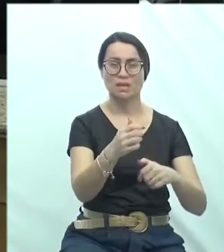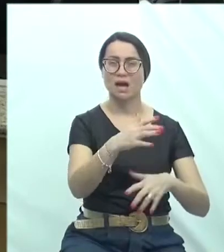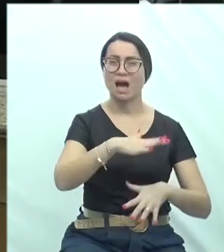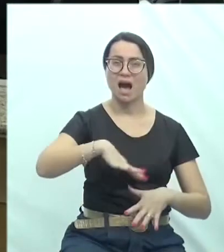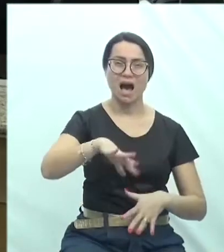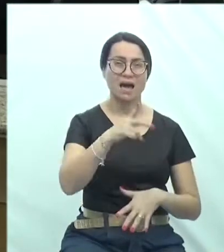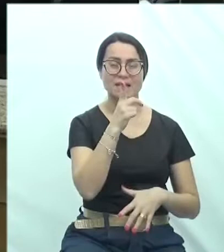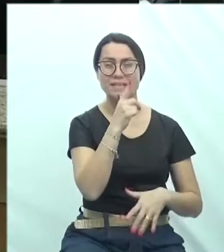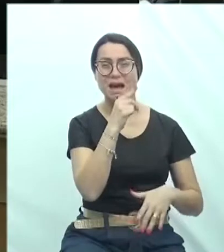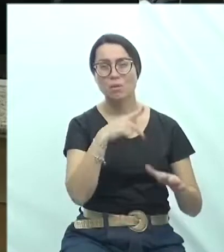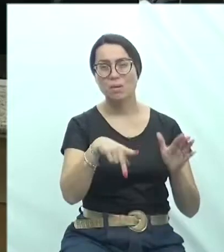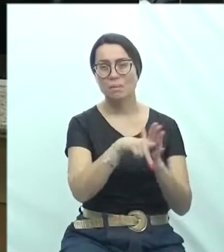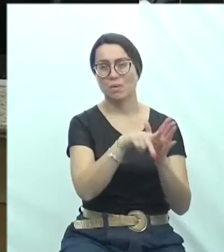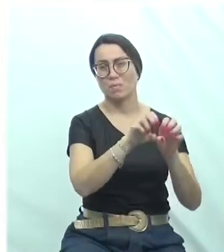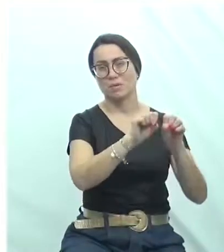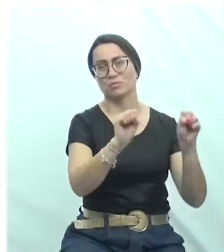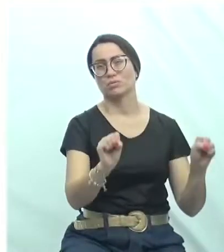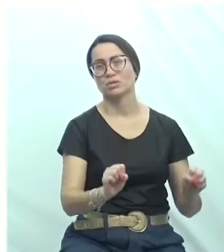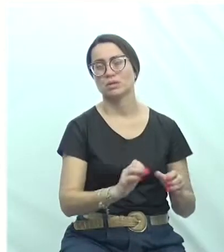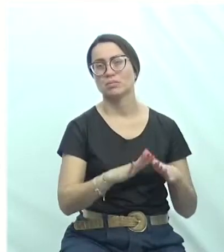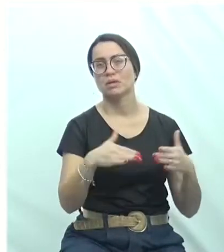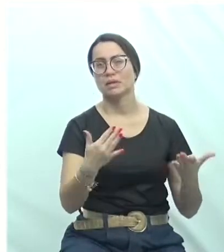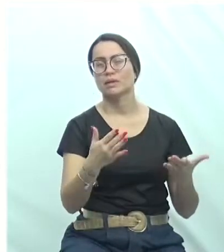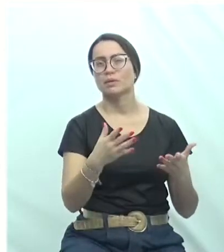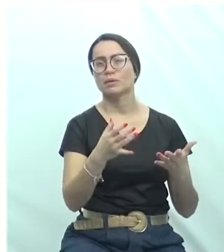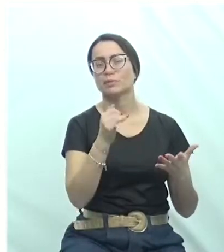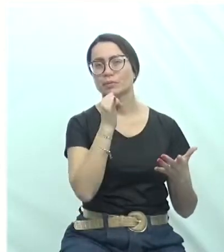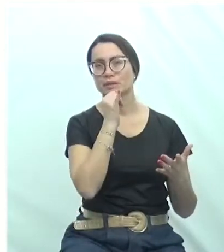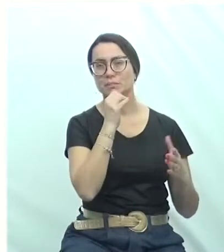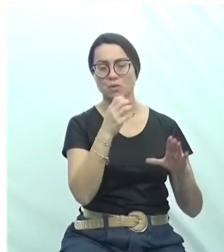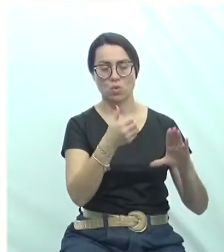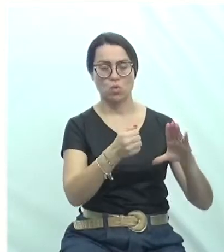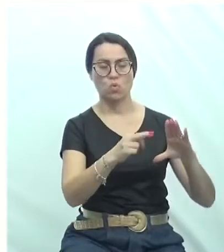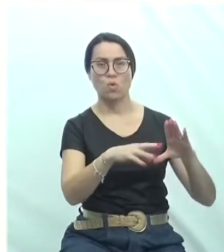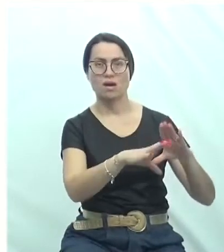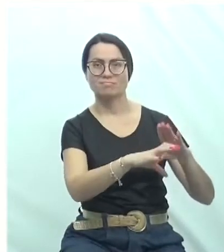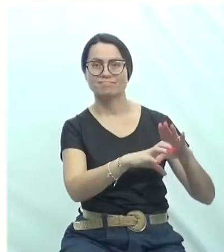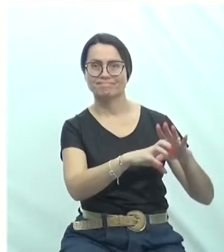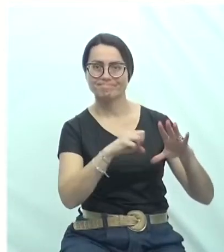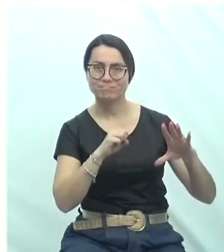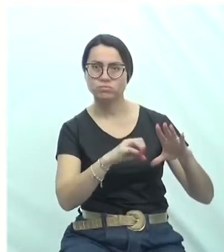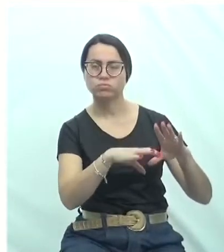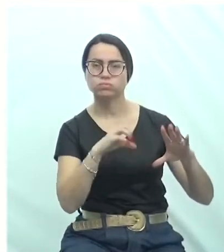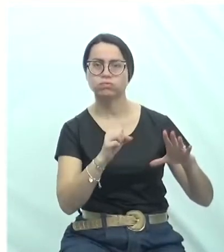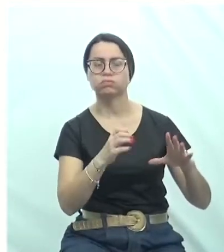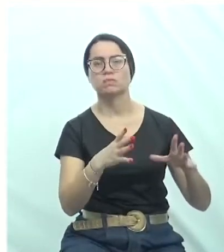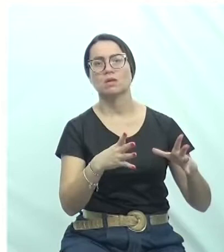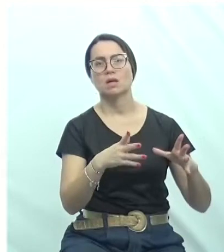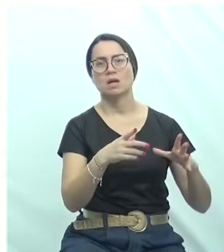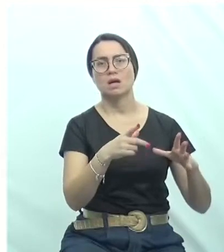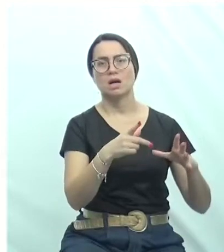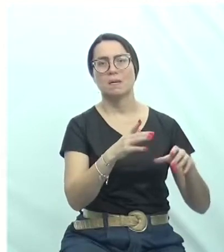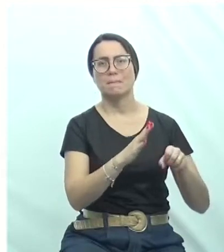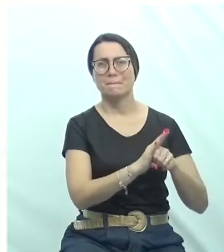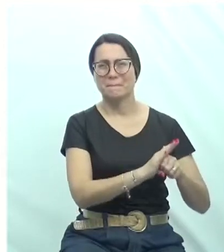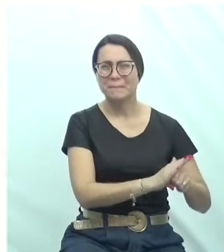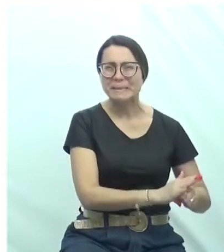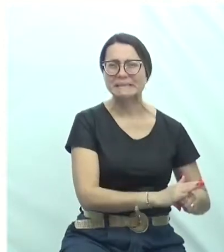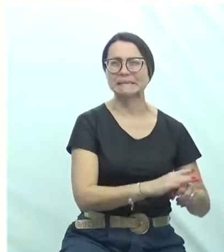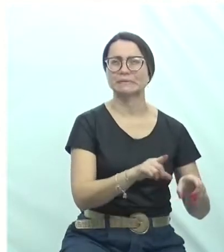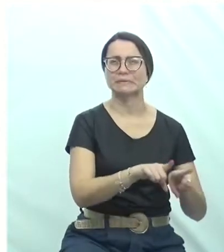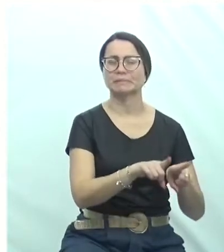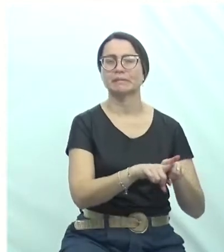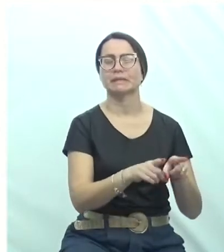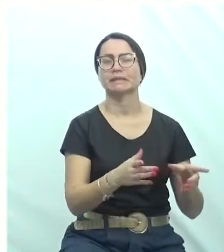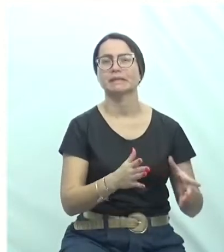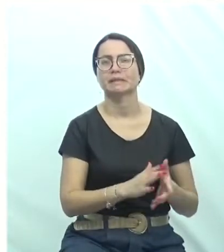fazer essa retirada desse ar que fica ali numa pressurização, até numa despressurização. A questão